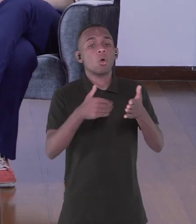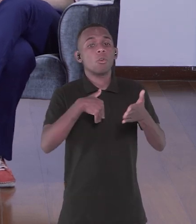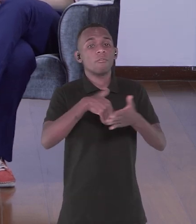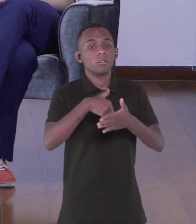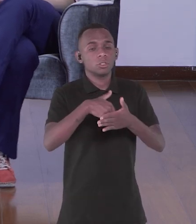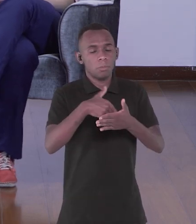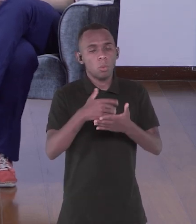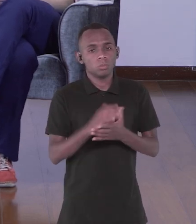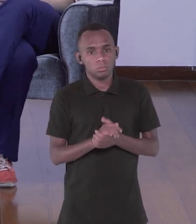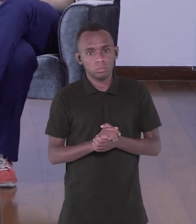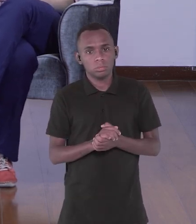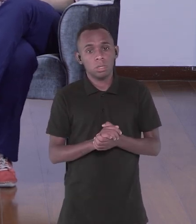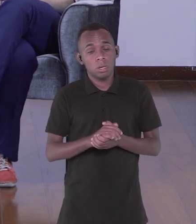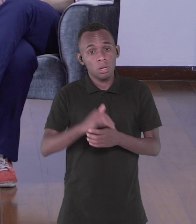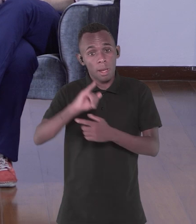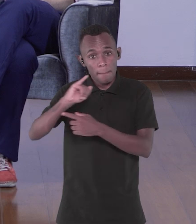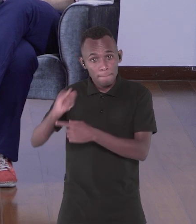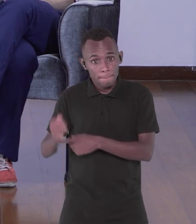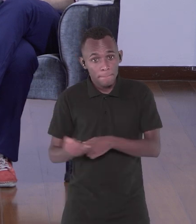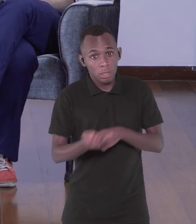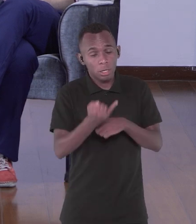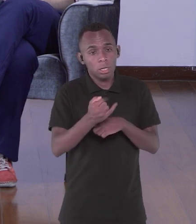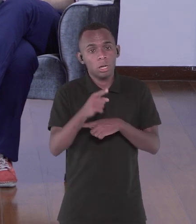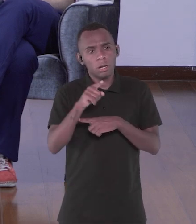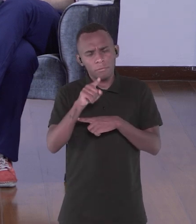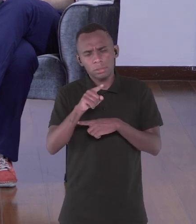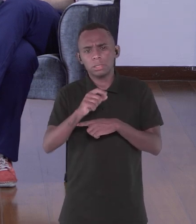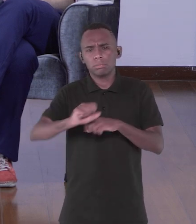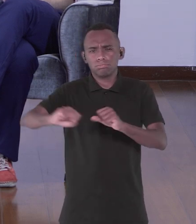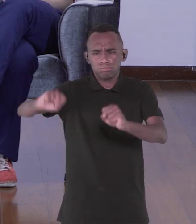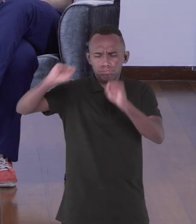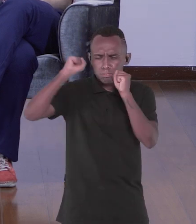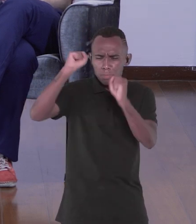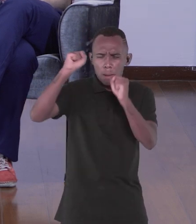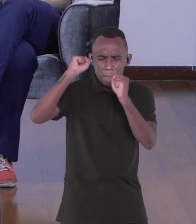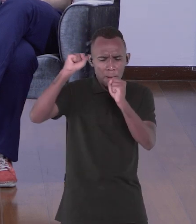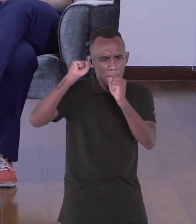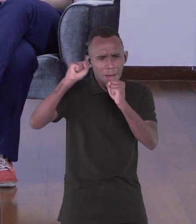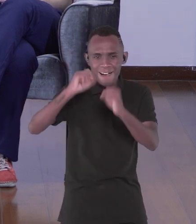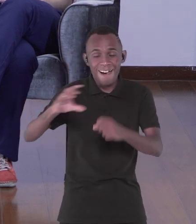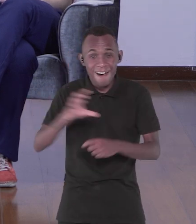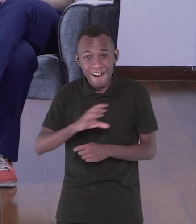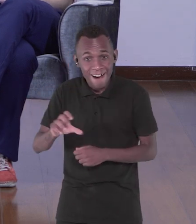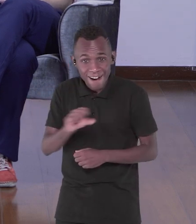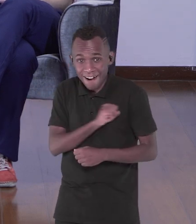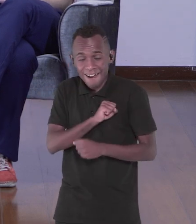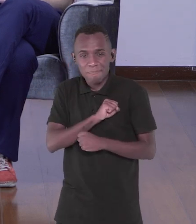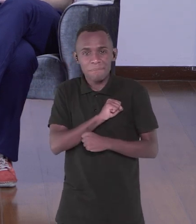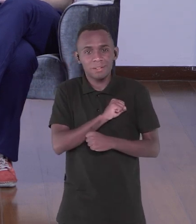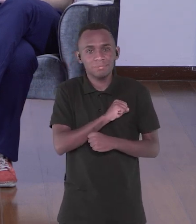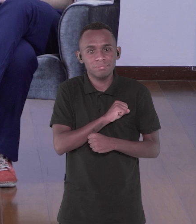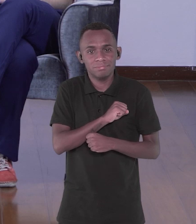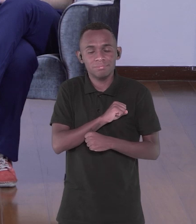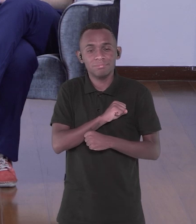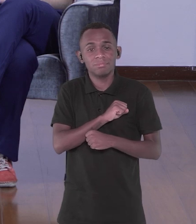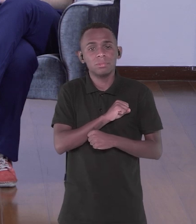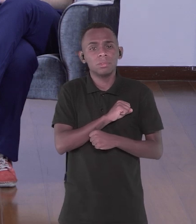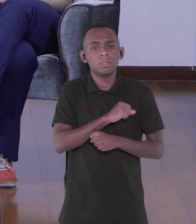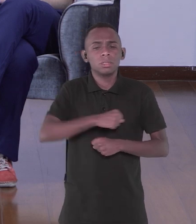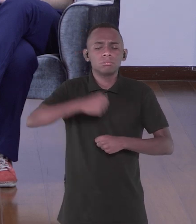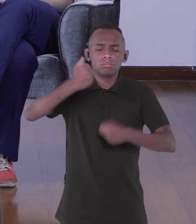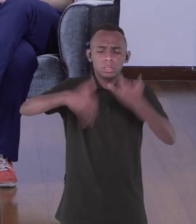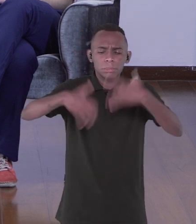Oba. Aproveitar, né, que você é um torcedor apaixonado e ouvir um pouquinho do